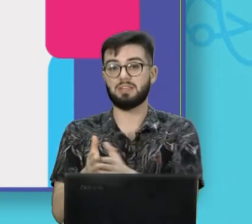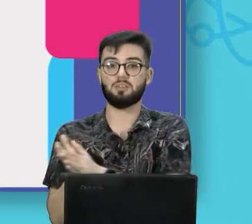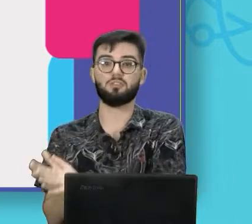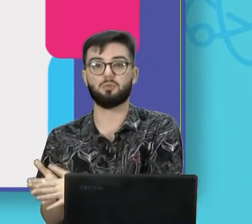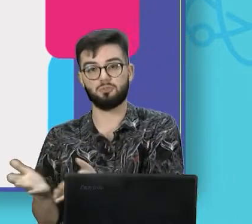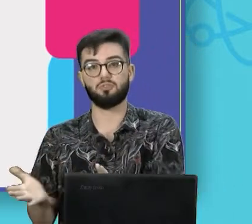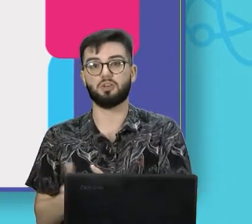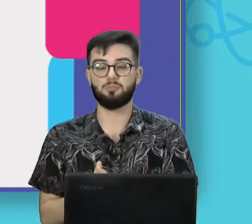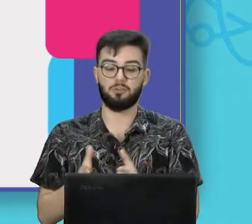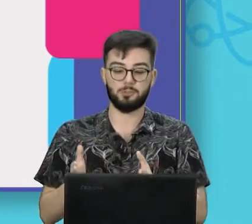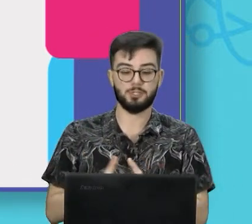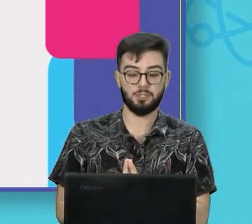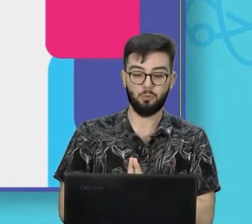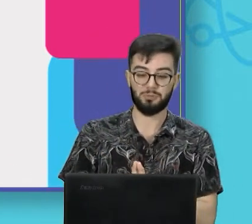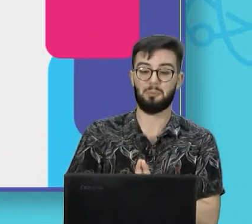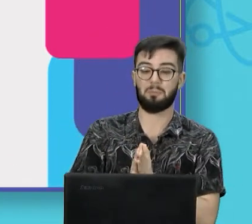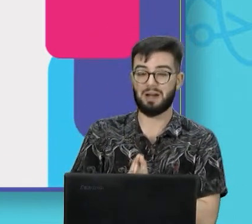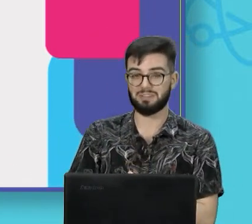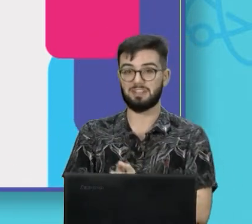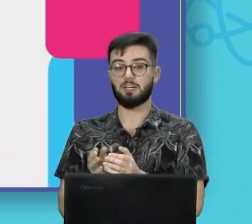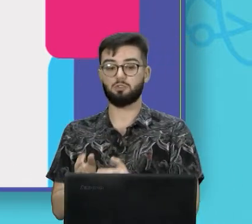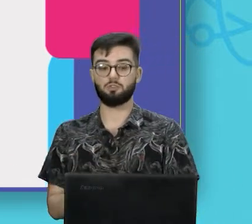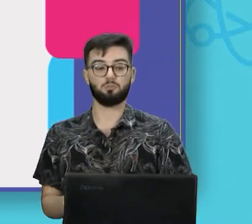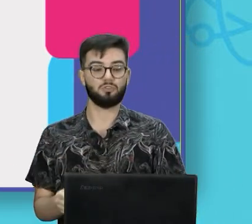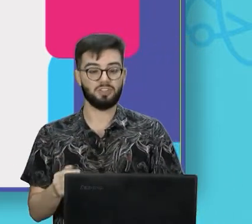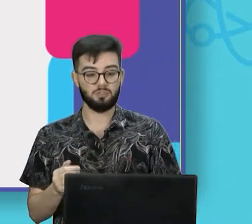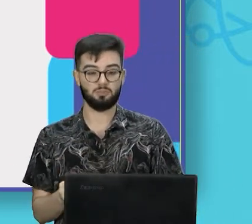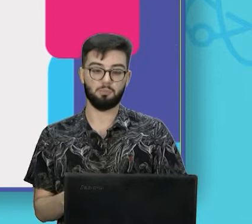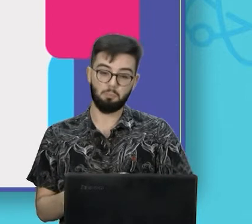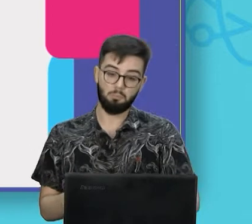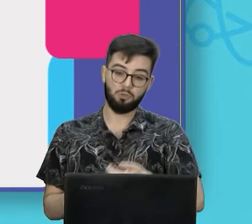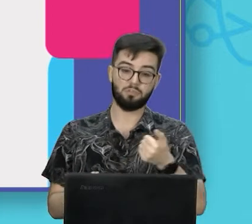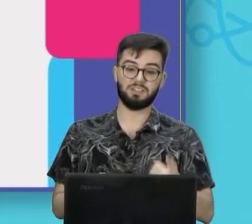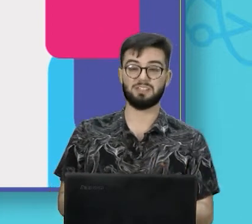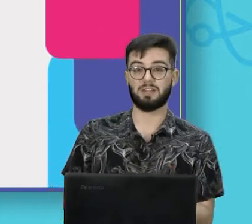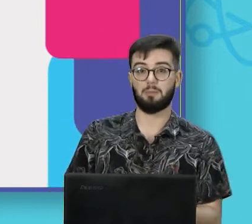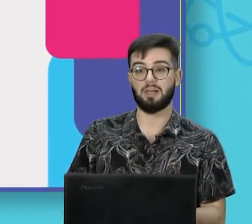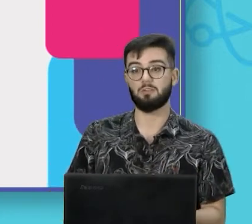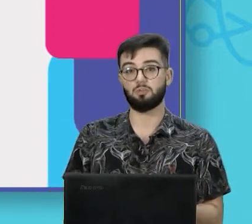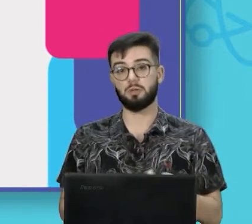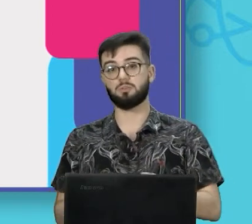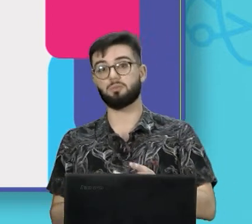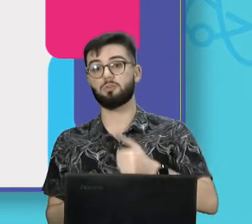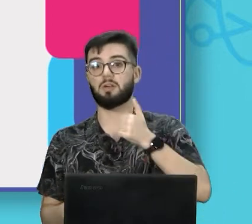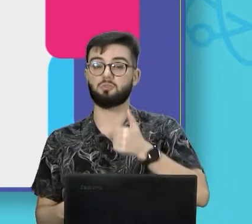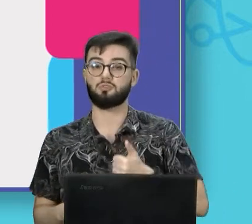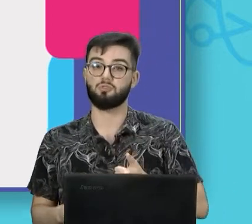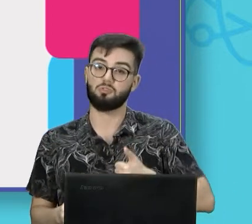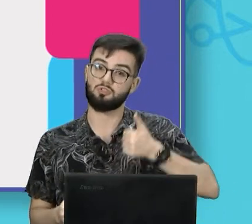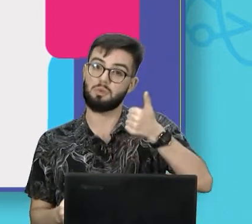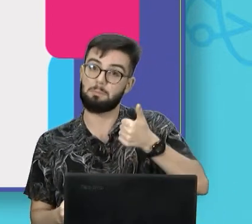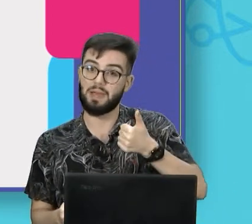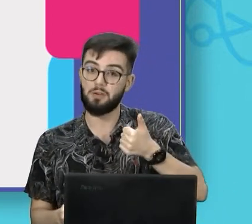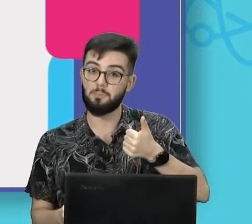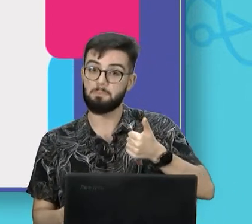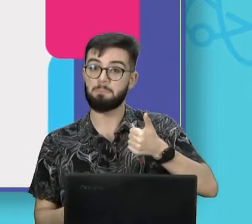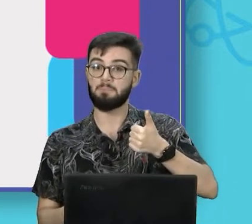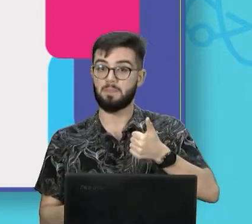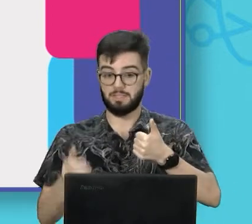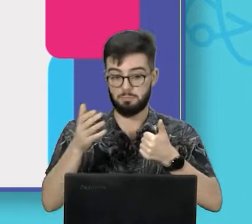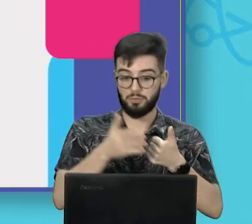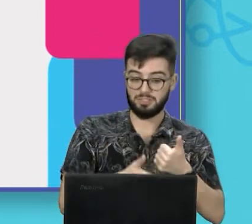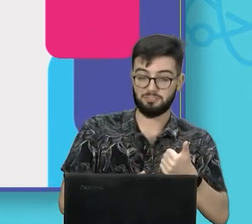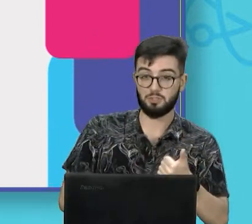majoritariamente a nossa Constituição atual é de 88 mas nos últimos anos muito vem sendo trabalhado sobretudo sobre as constituições do